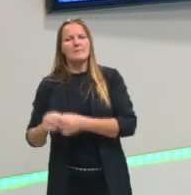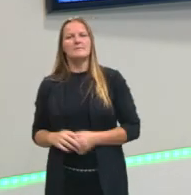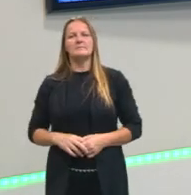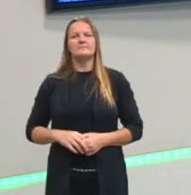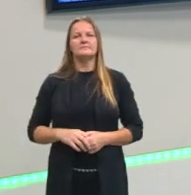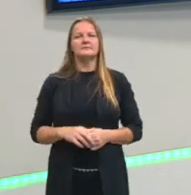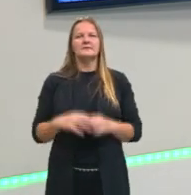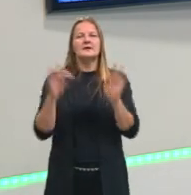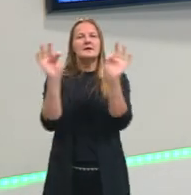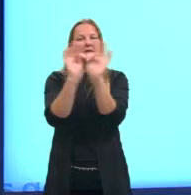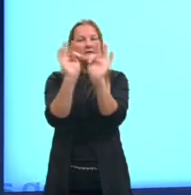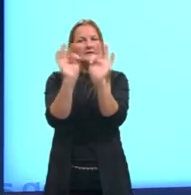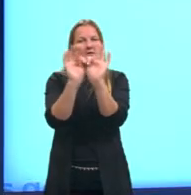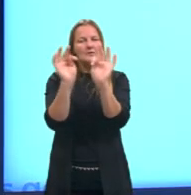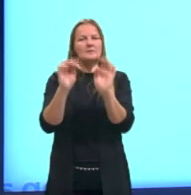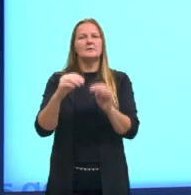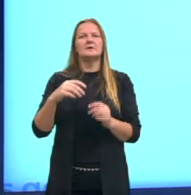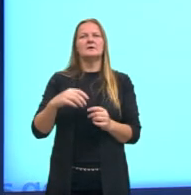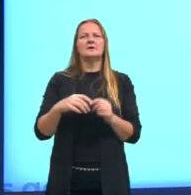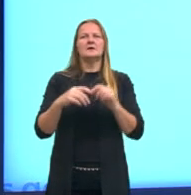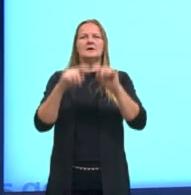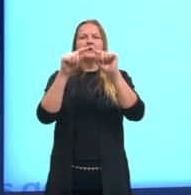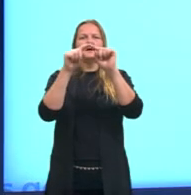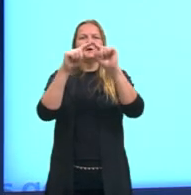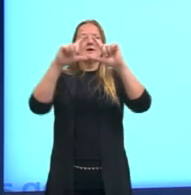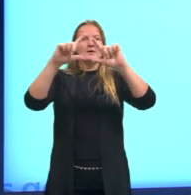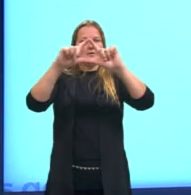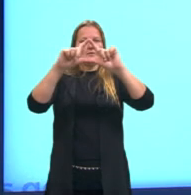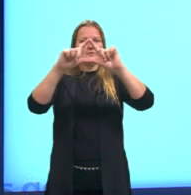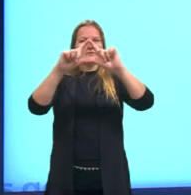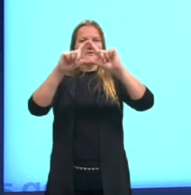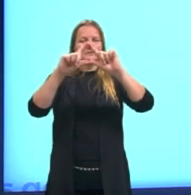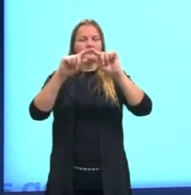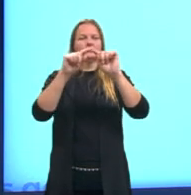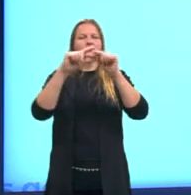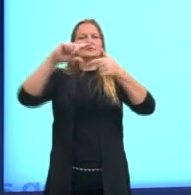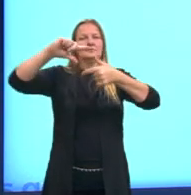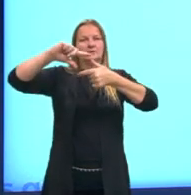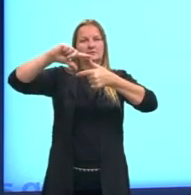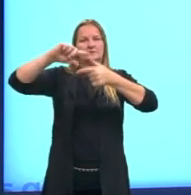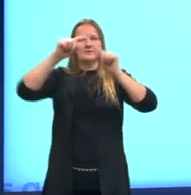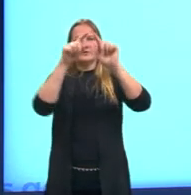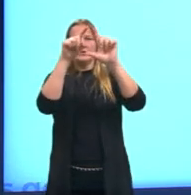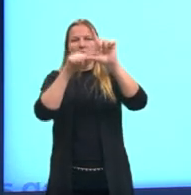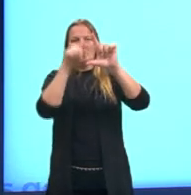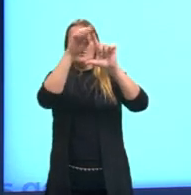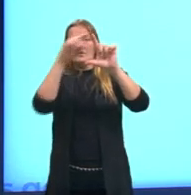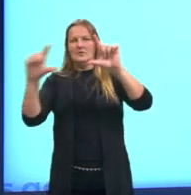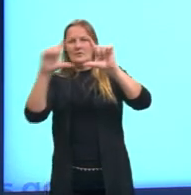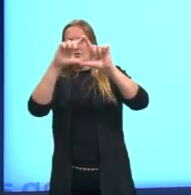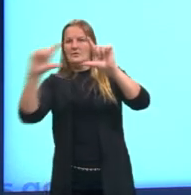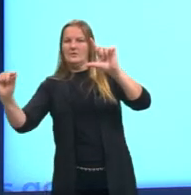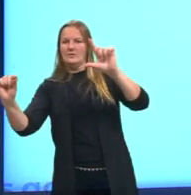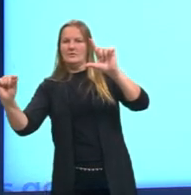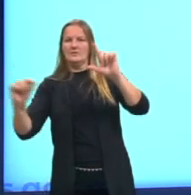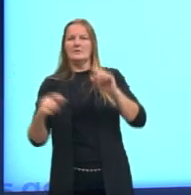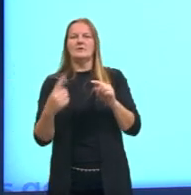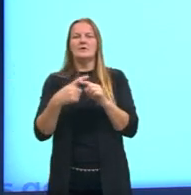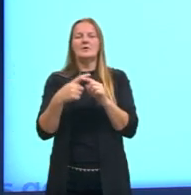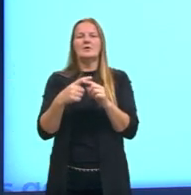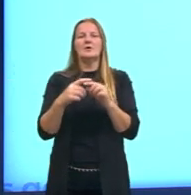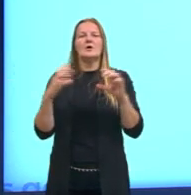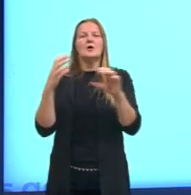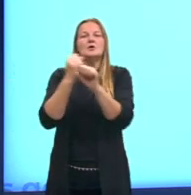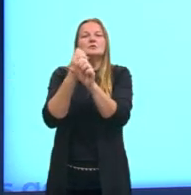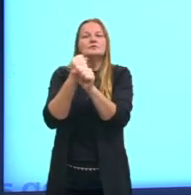o termo do Pitágoras né no triângulo retângulo composto por um ângulo interno de 90 graus o ângulo reto a soma